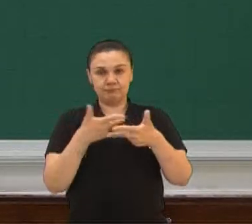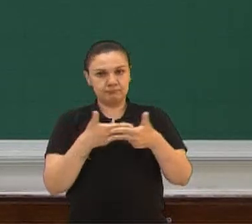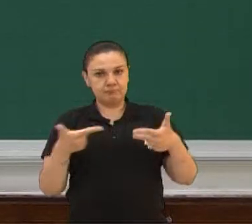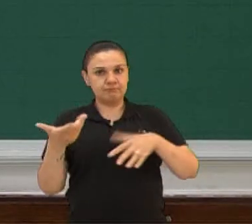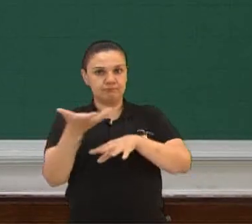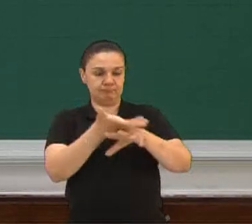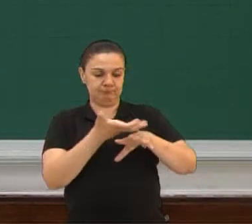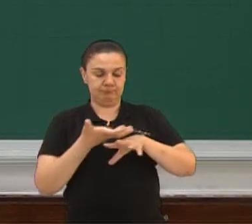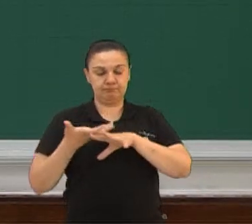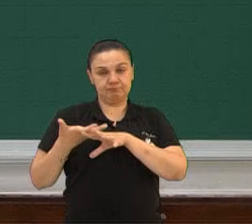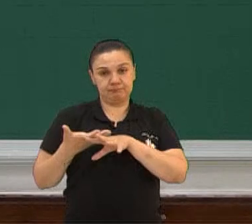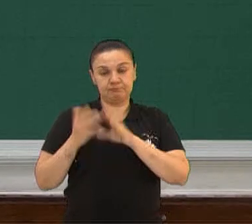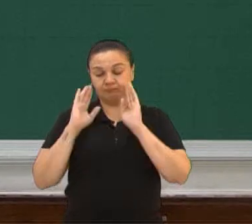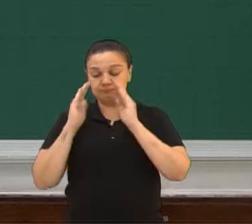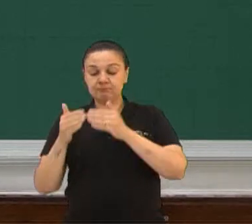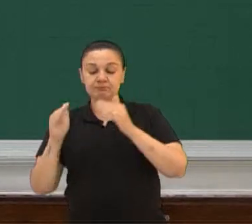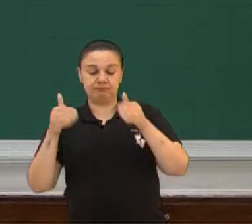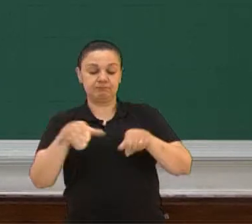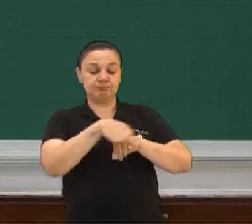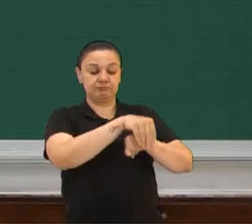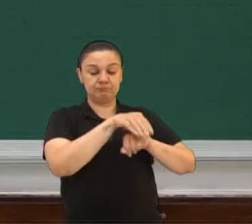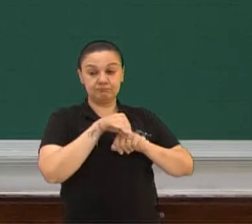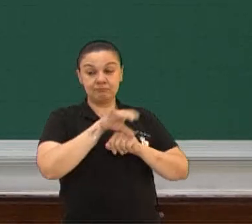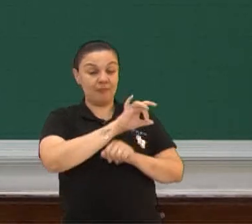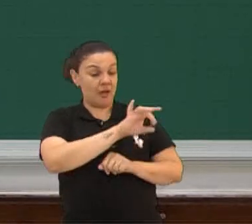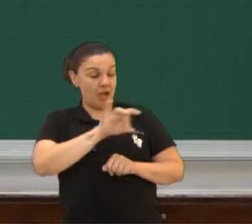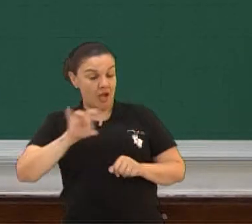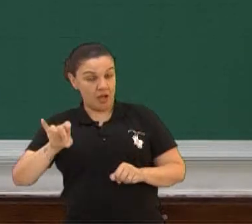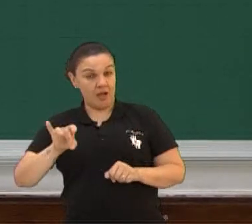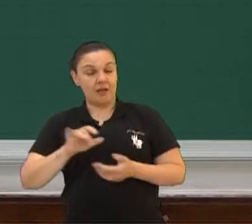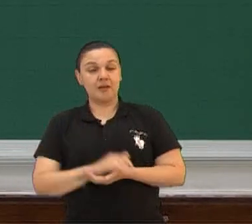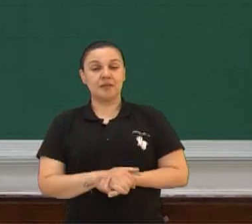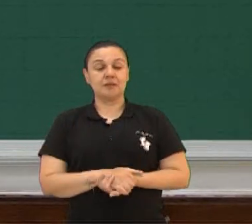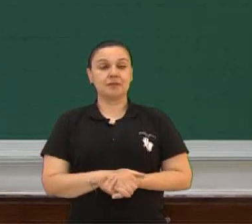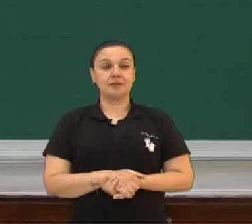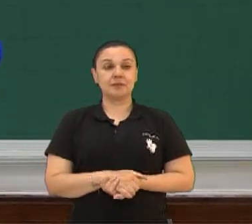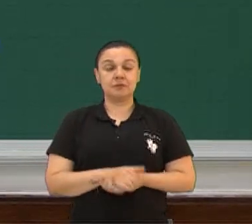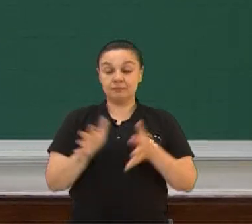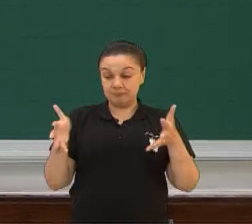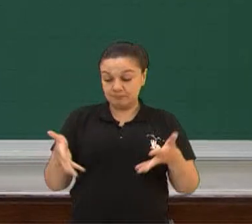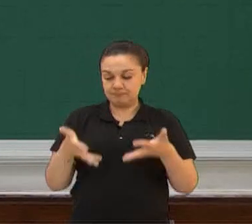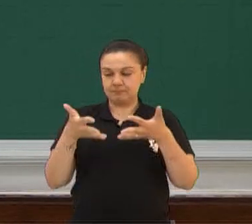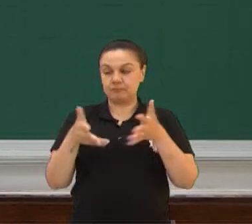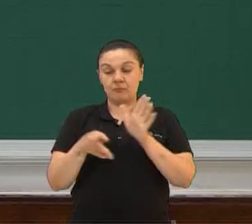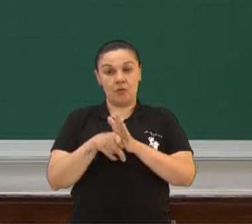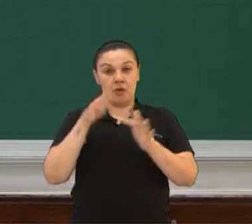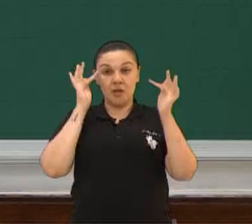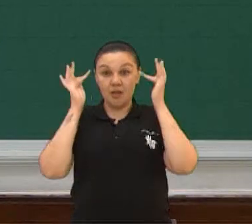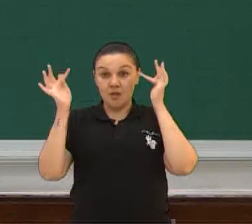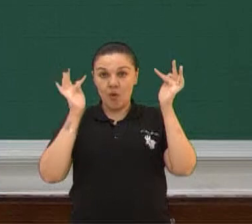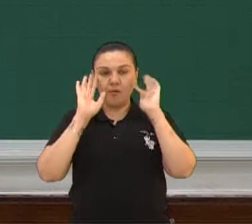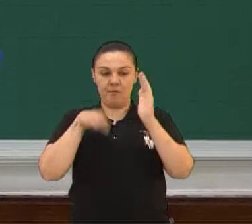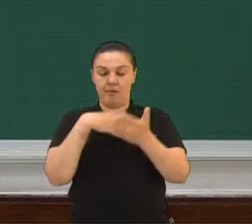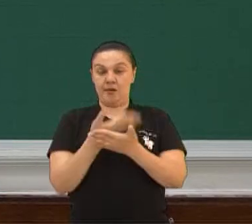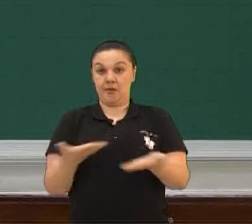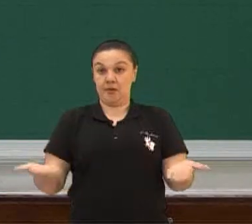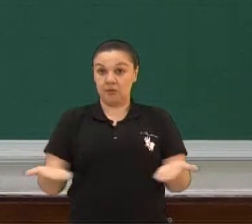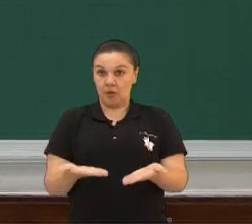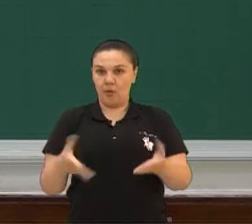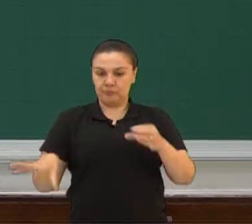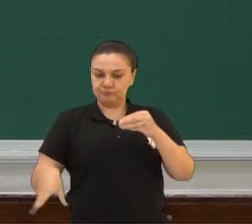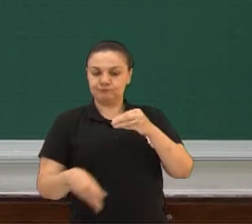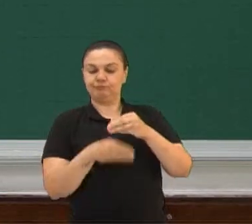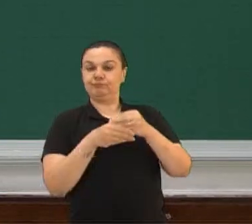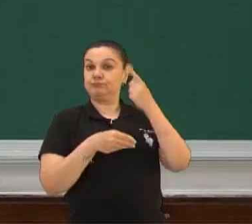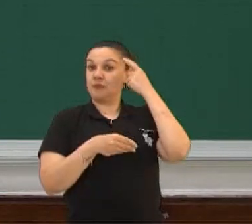disciplinas, em várias áreas do conhecimento, e cada um deles aí produziu teorias que até hoje